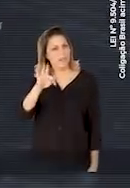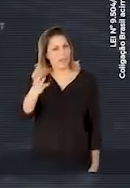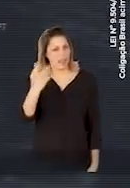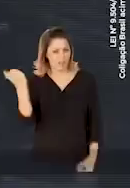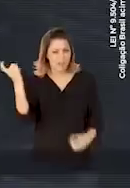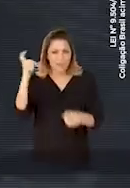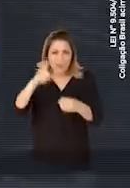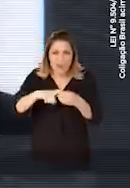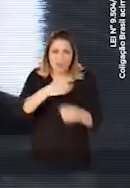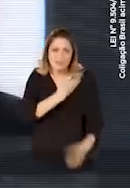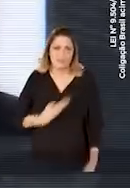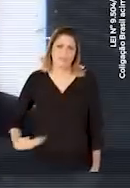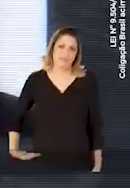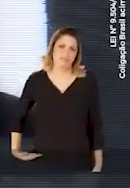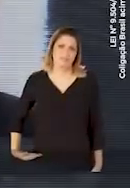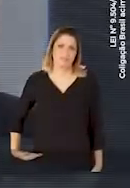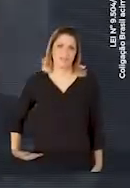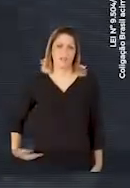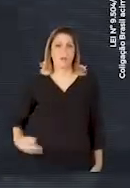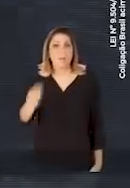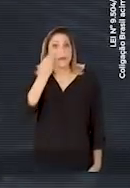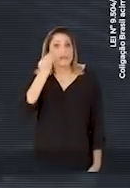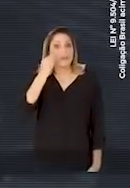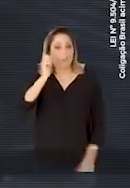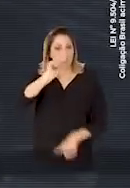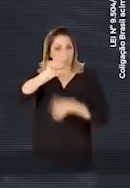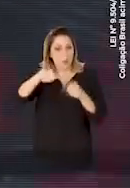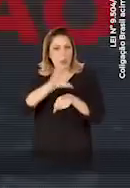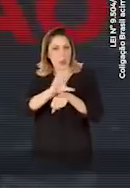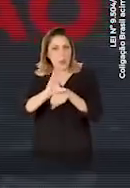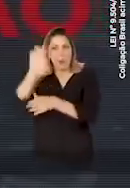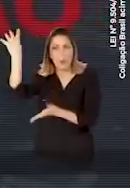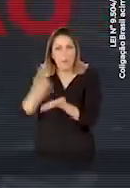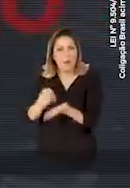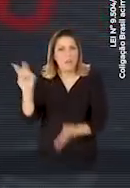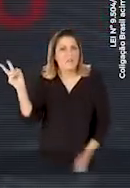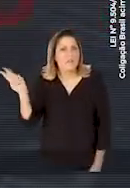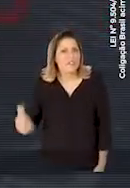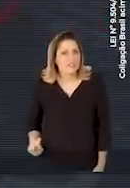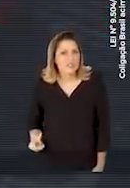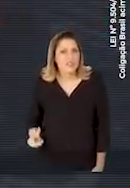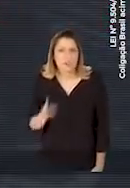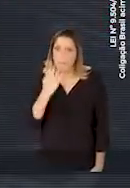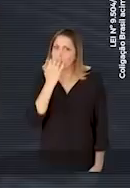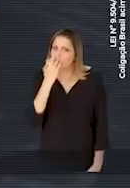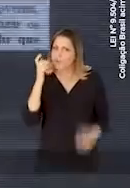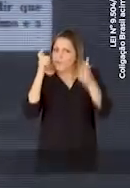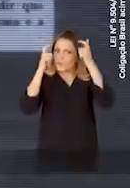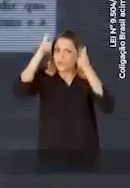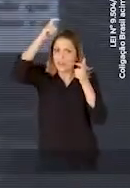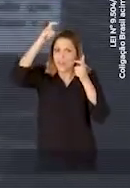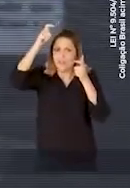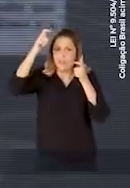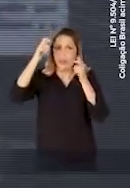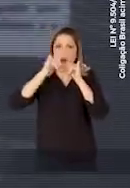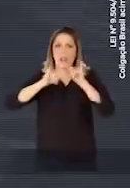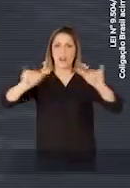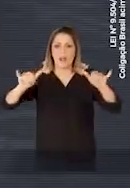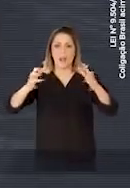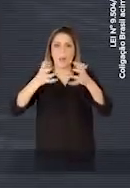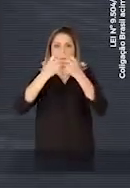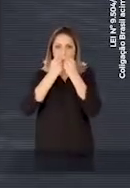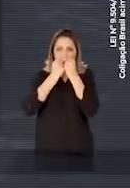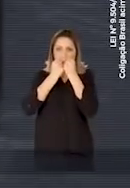PT quer voltar. Para fazer uma nova constituição igual à da Venezuela de Maduro e Chávez, censurar a